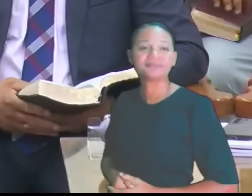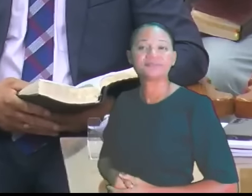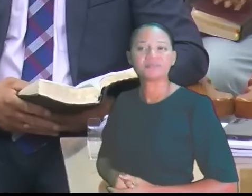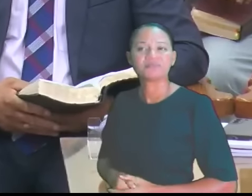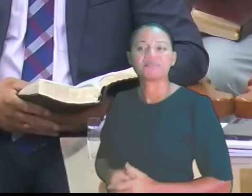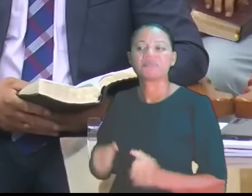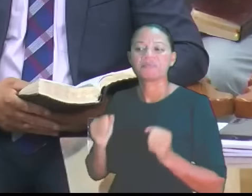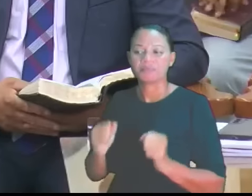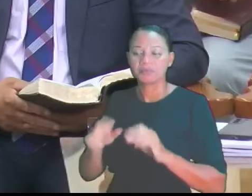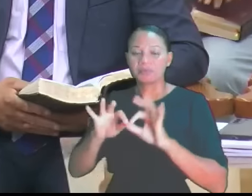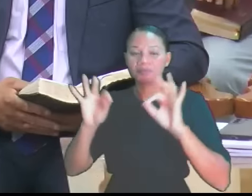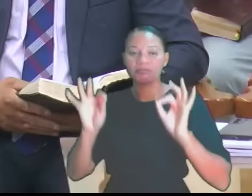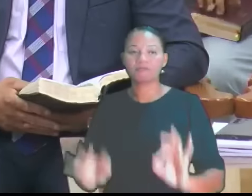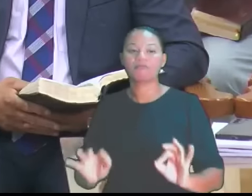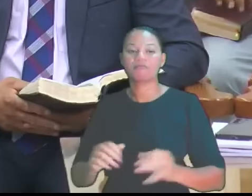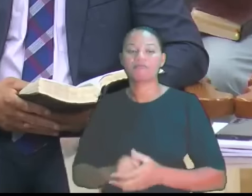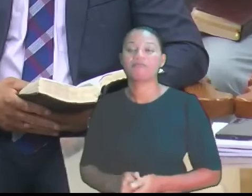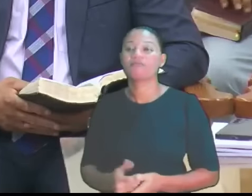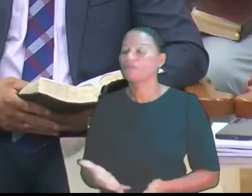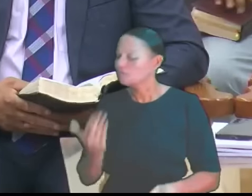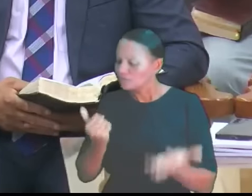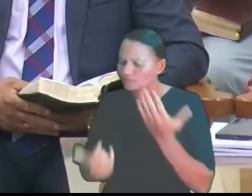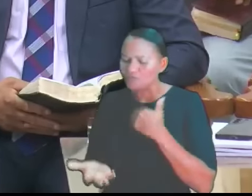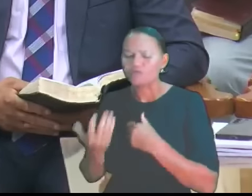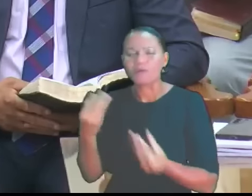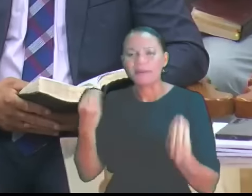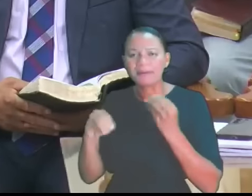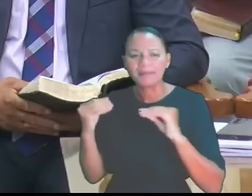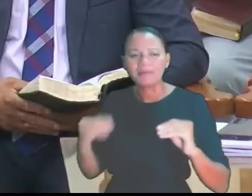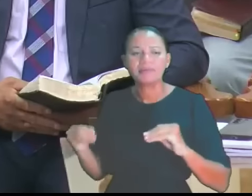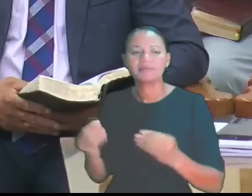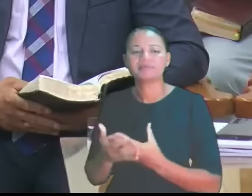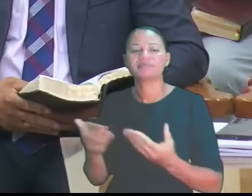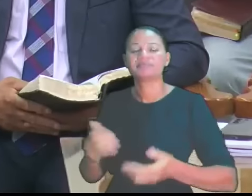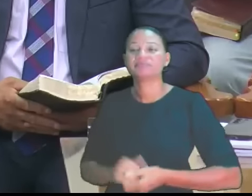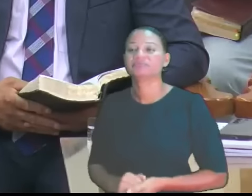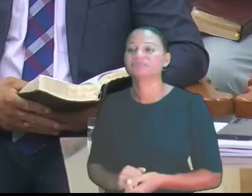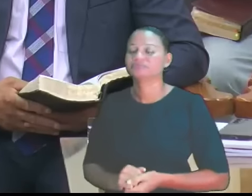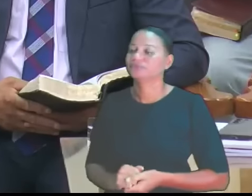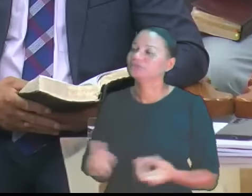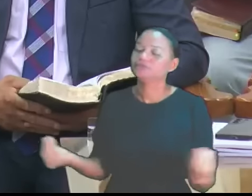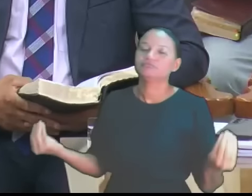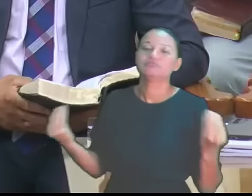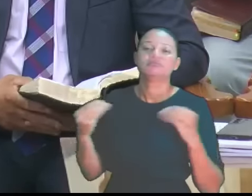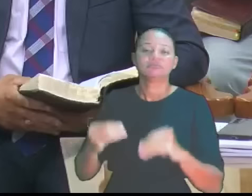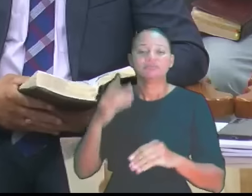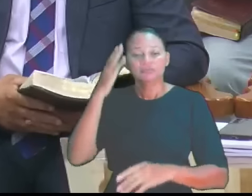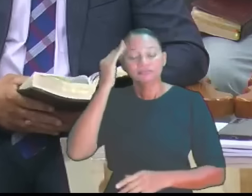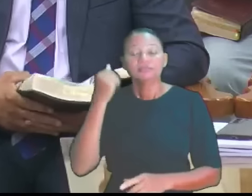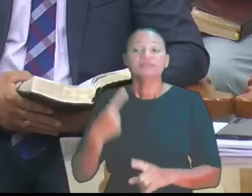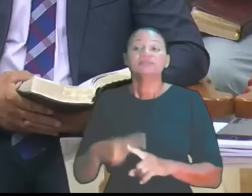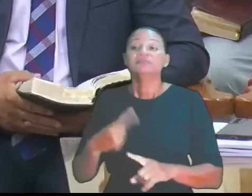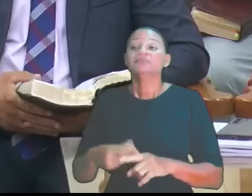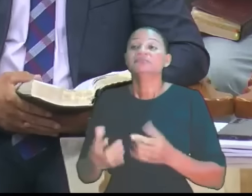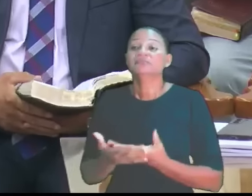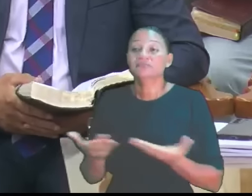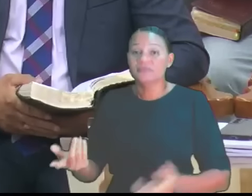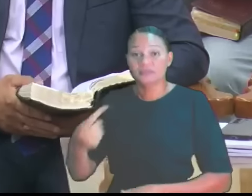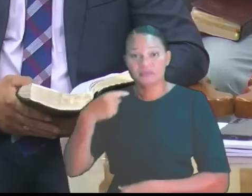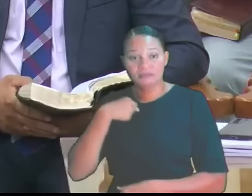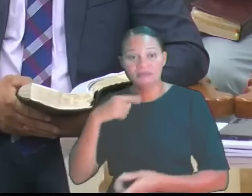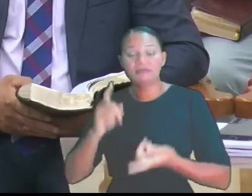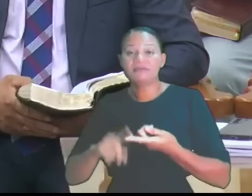Bota um projeto. Vamos construir, vamos fazer, vamos comprar. Deus canaliza, sabe por quê? Eu e